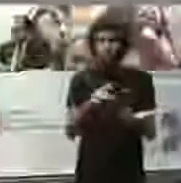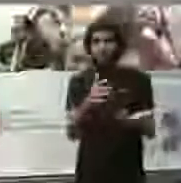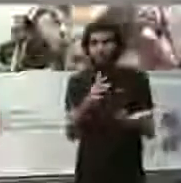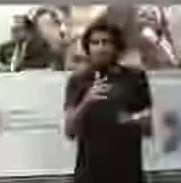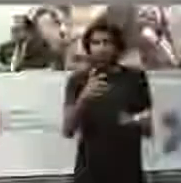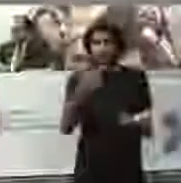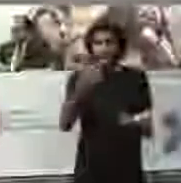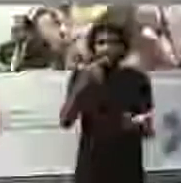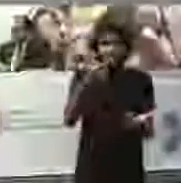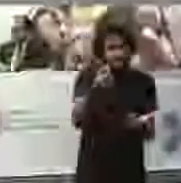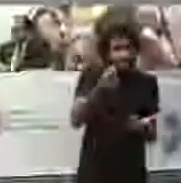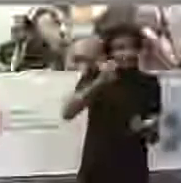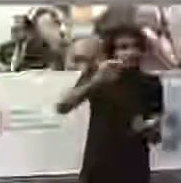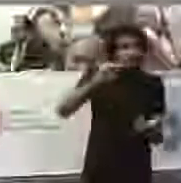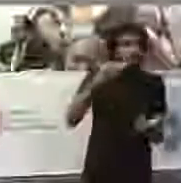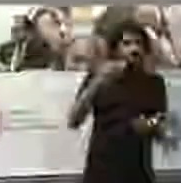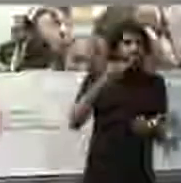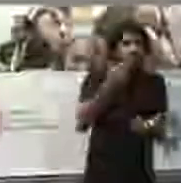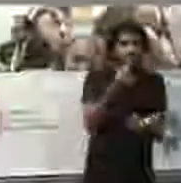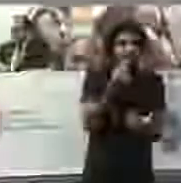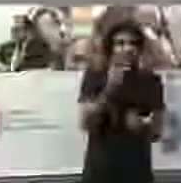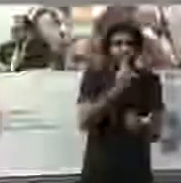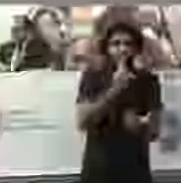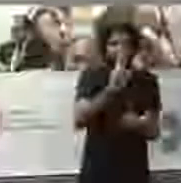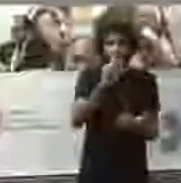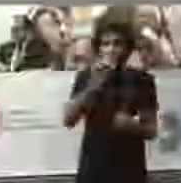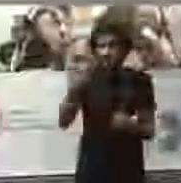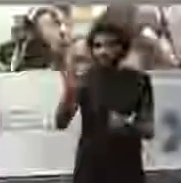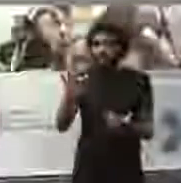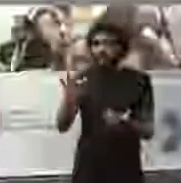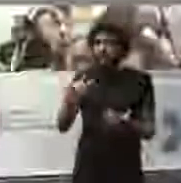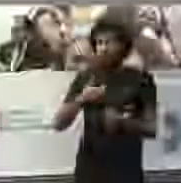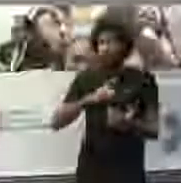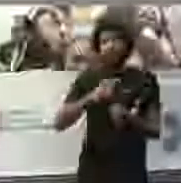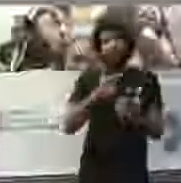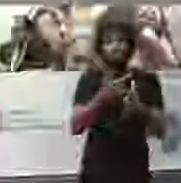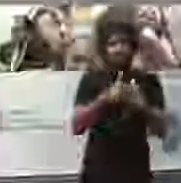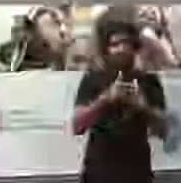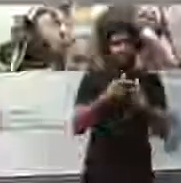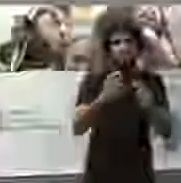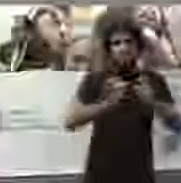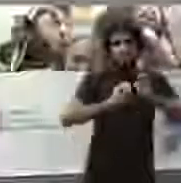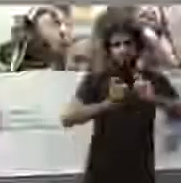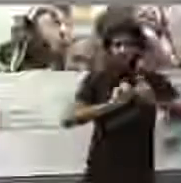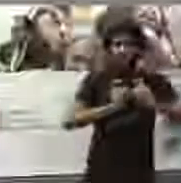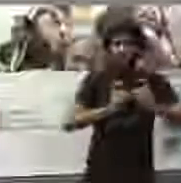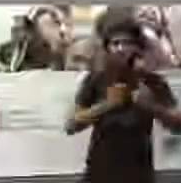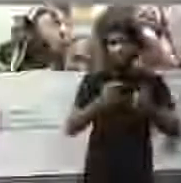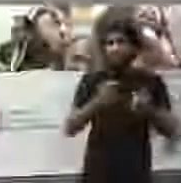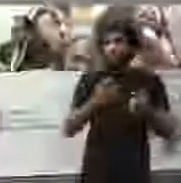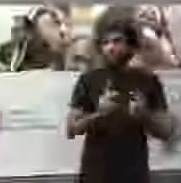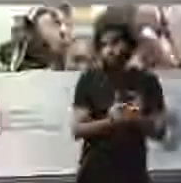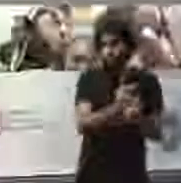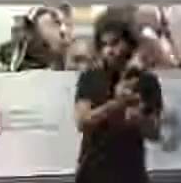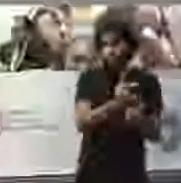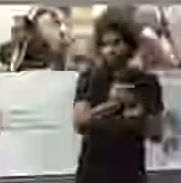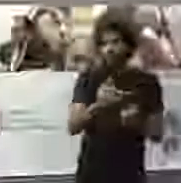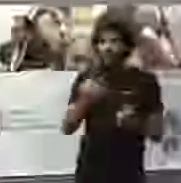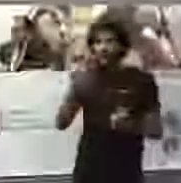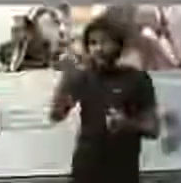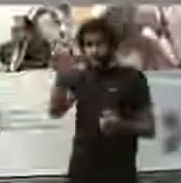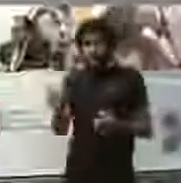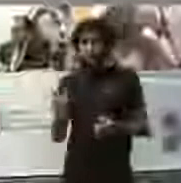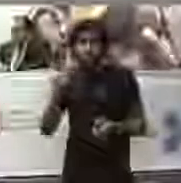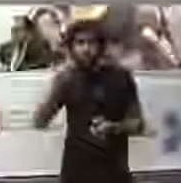milhões de reais para o apurado polícia federal o problema é quando a ação de improbidade foi mantida e foi foi movida é a promotoria que já sabia da informação